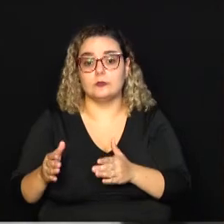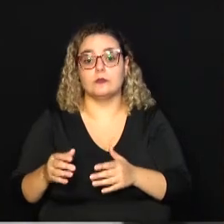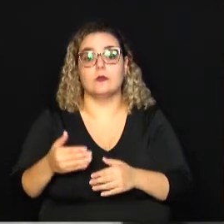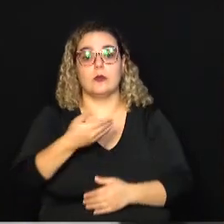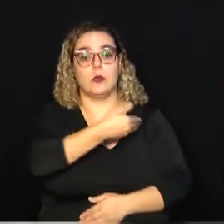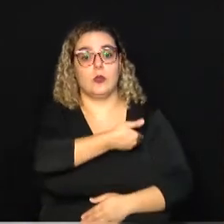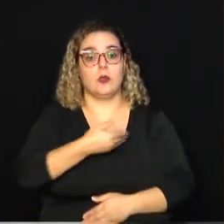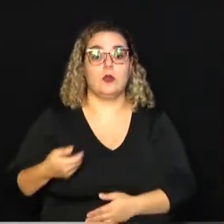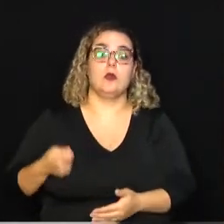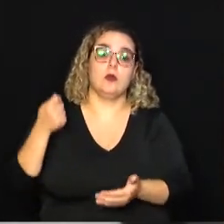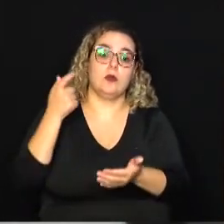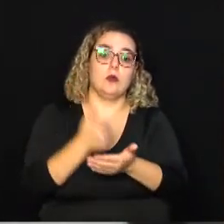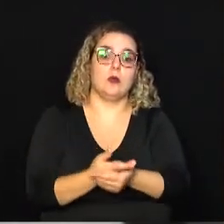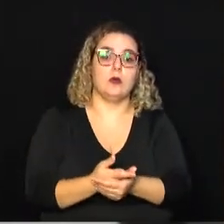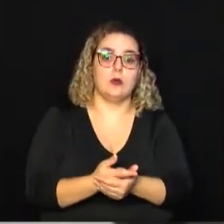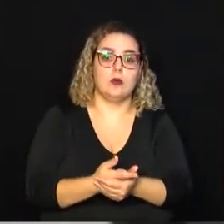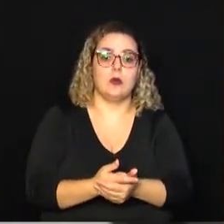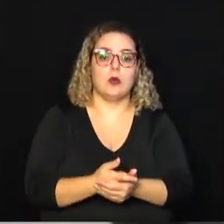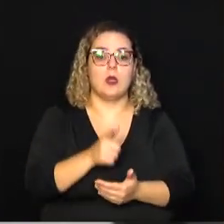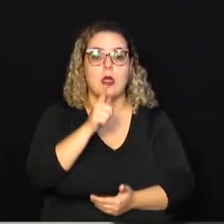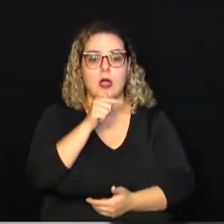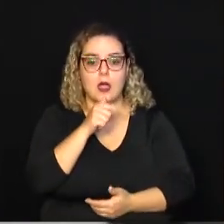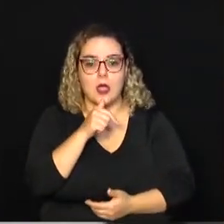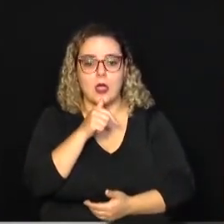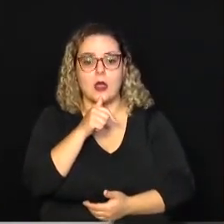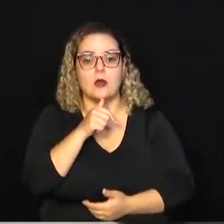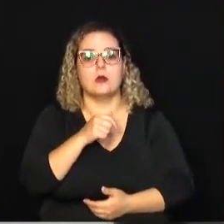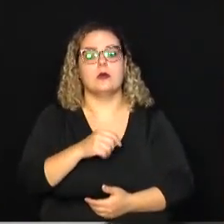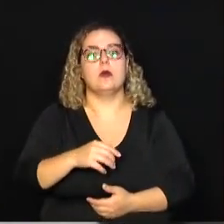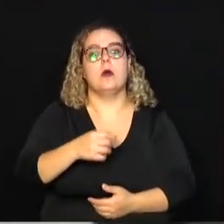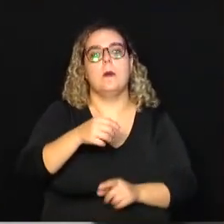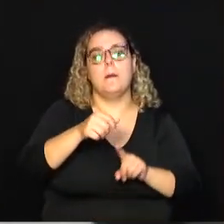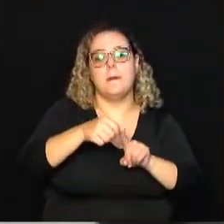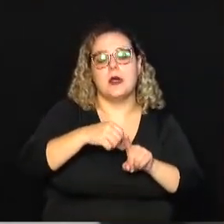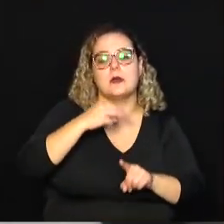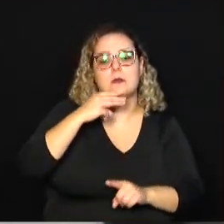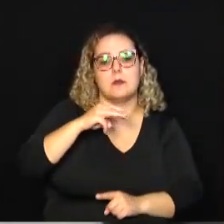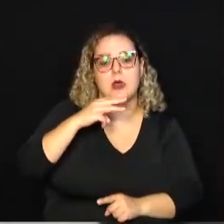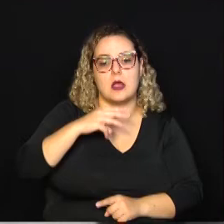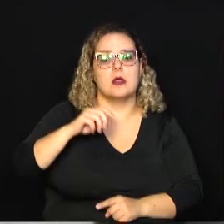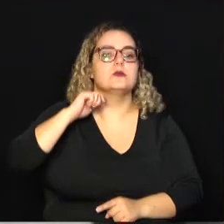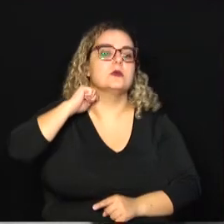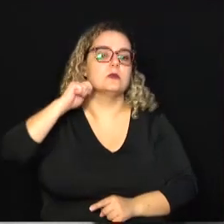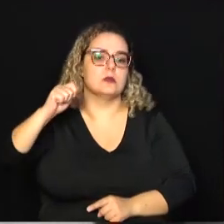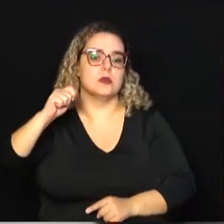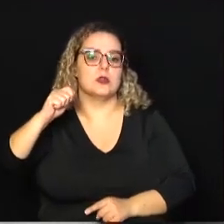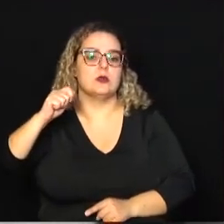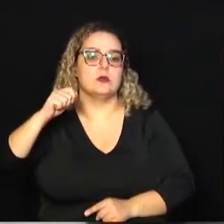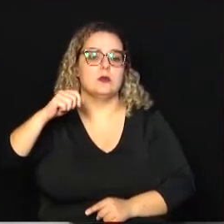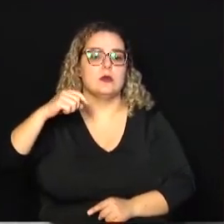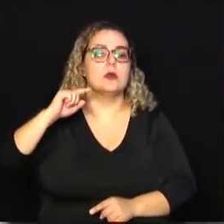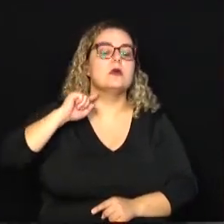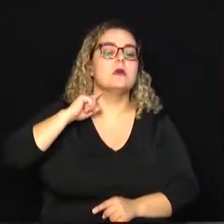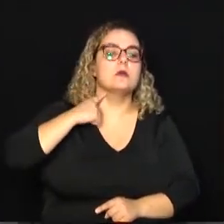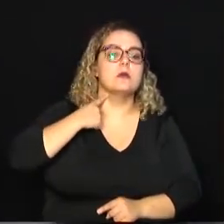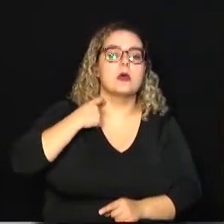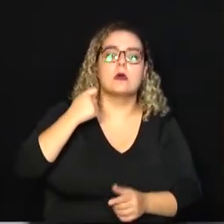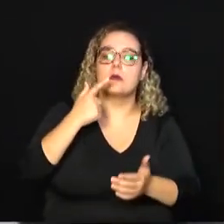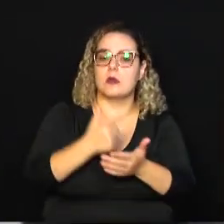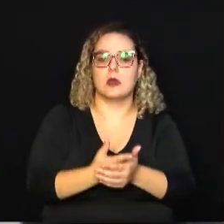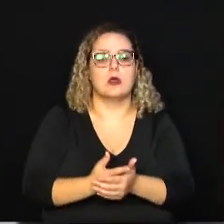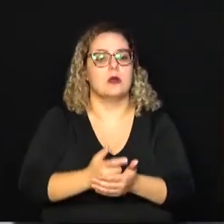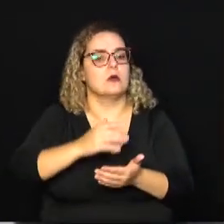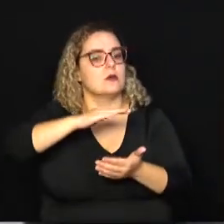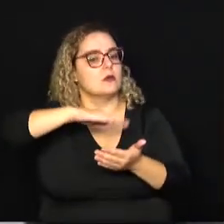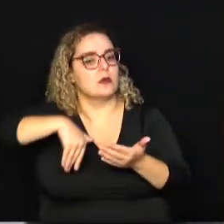conta de água de março, abril e maio de todos os restaurantes, bares, lanchonetes, barracas de praia, no caso lá, isentar débito de conta